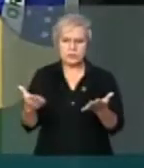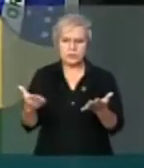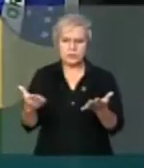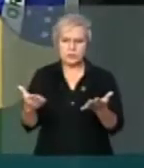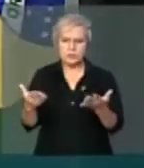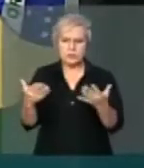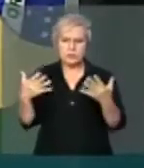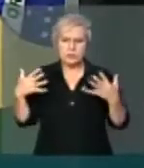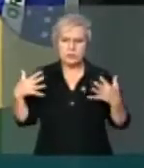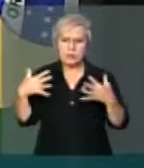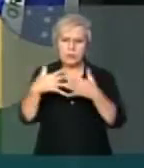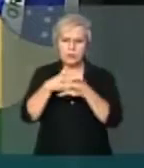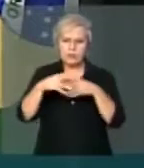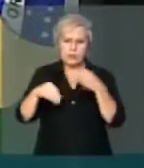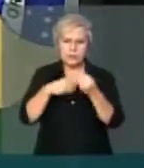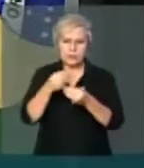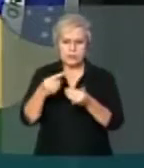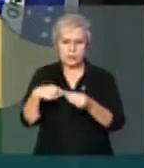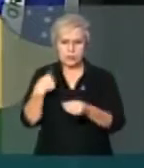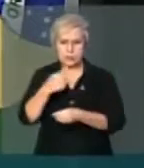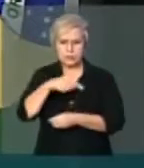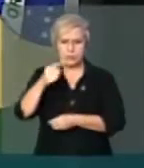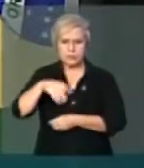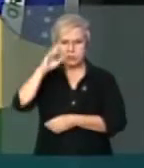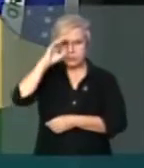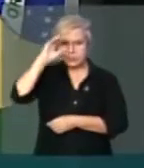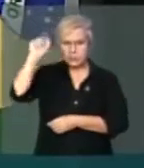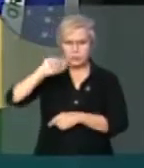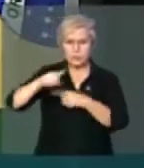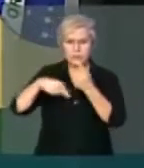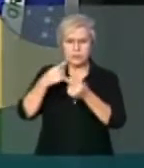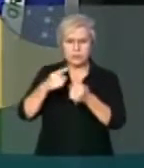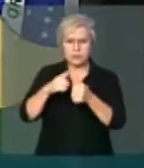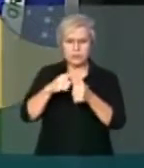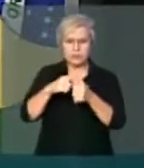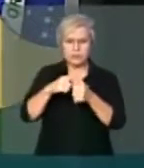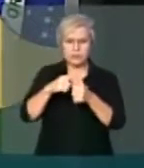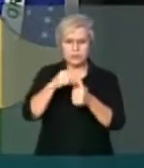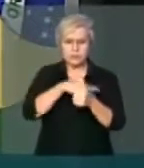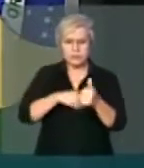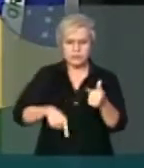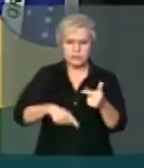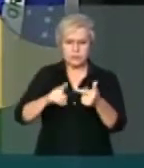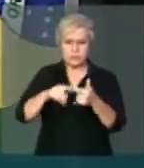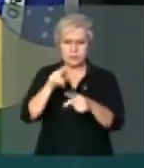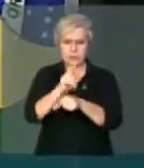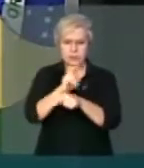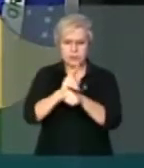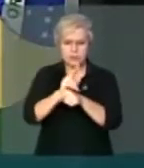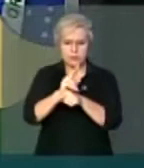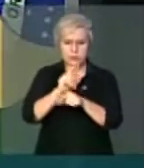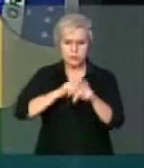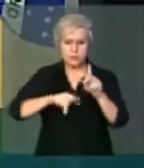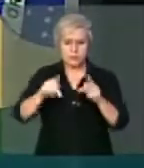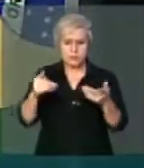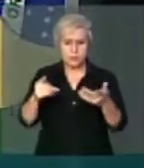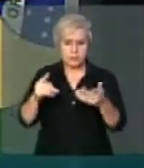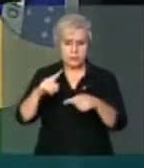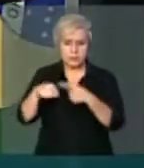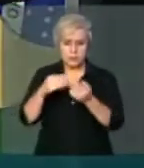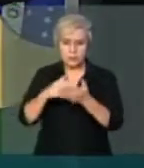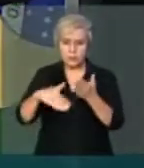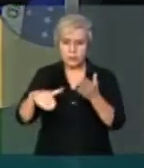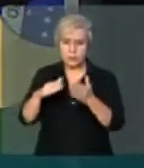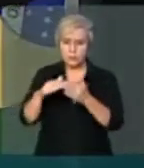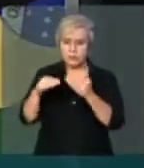jurídicas. Colocamos aqui o Supremo, depois vem o Ministério Público, Defensoria Pública. Daqui a pouco está todo mundo